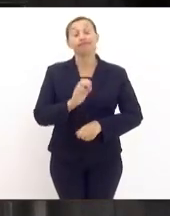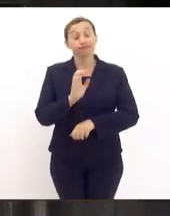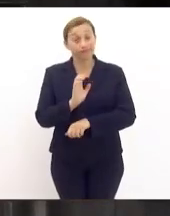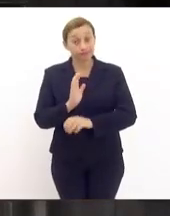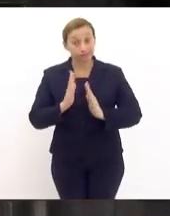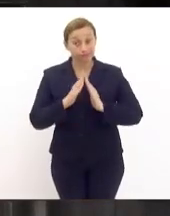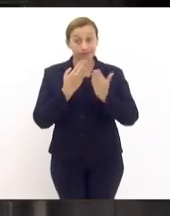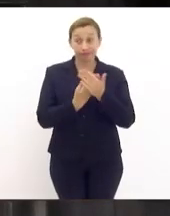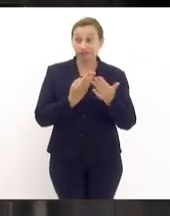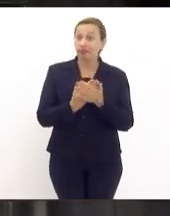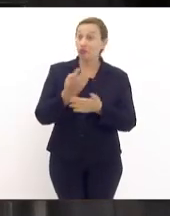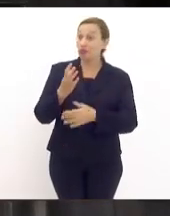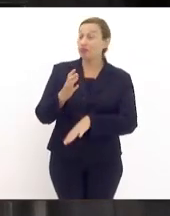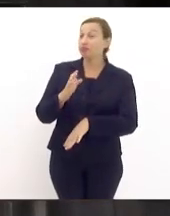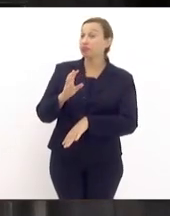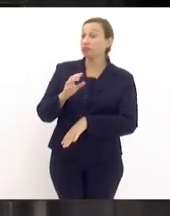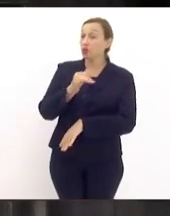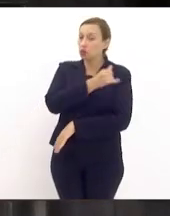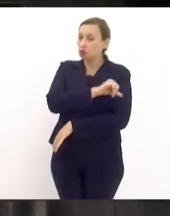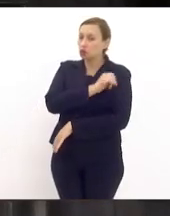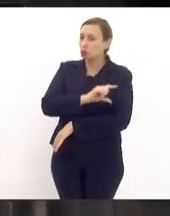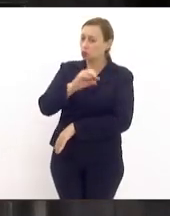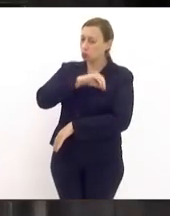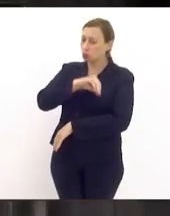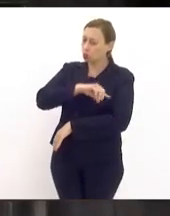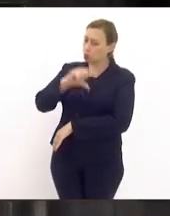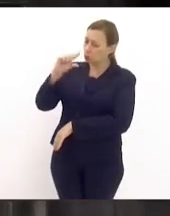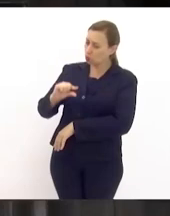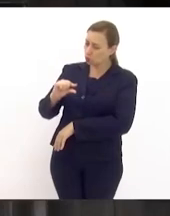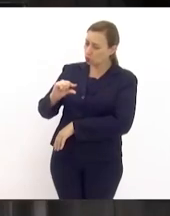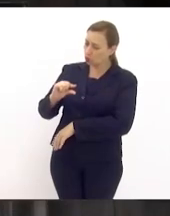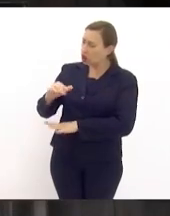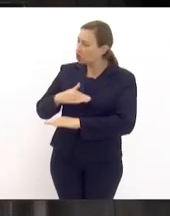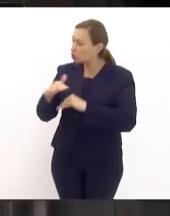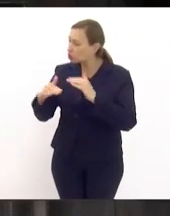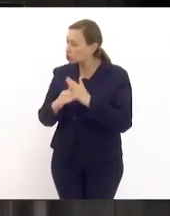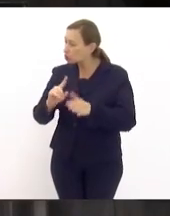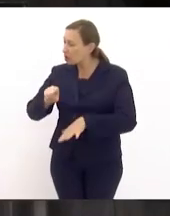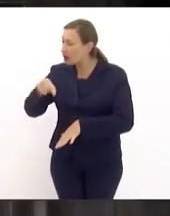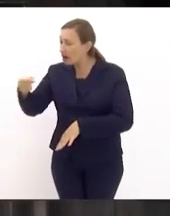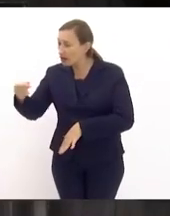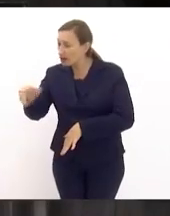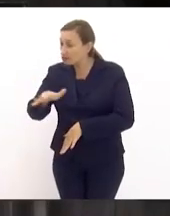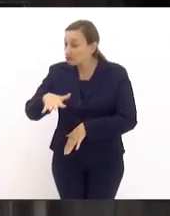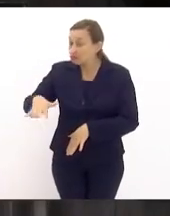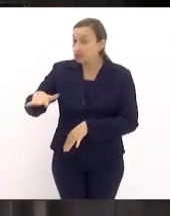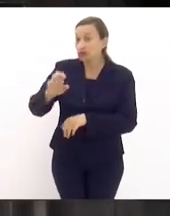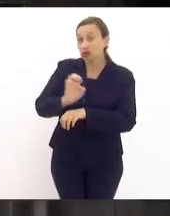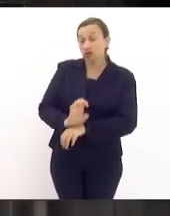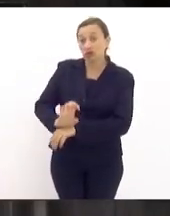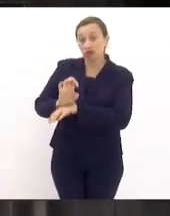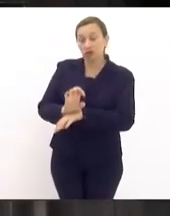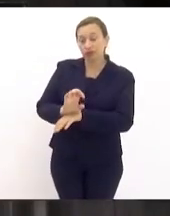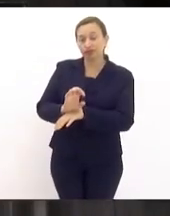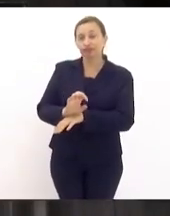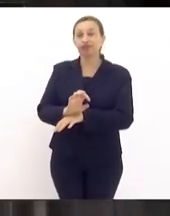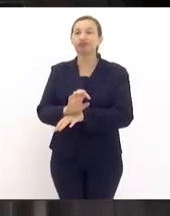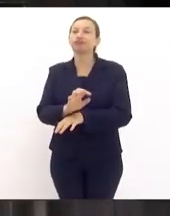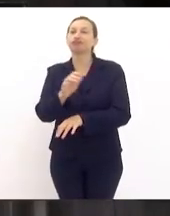Janeiro pagam o salário mais baixo entre todas as redes estaduais do Brasil aos seus profissionais de